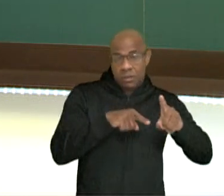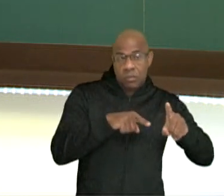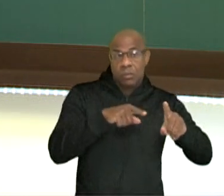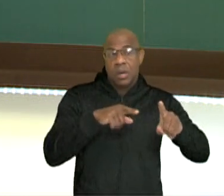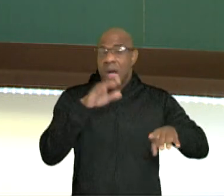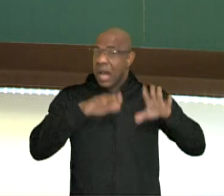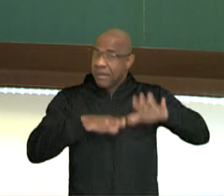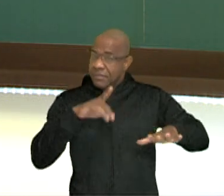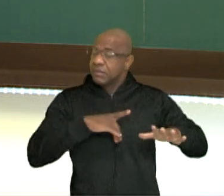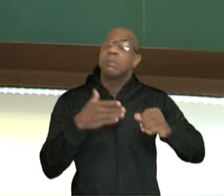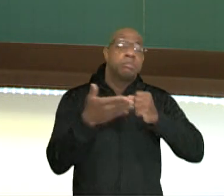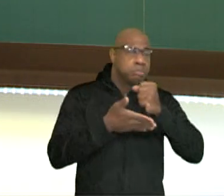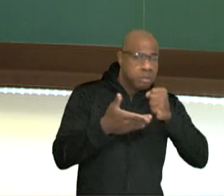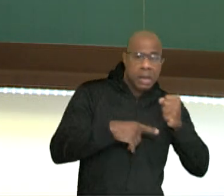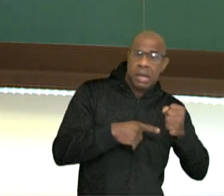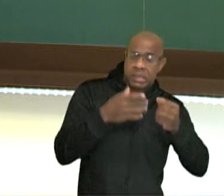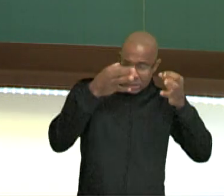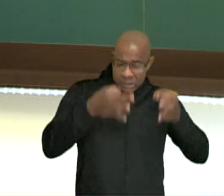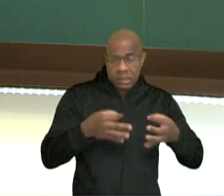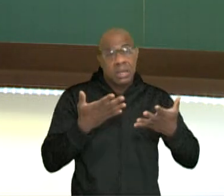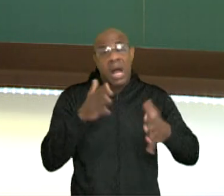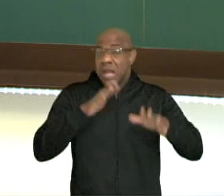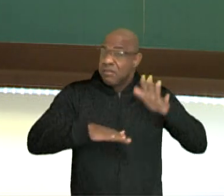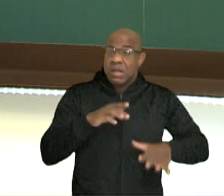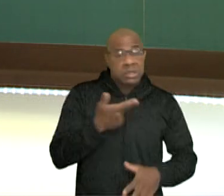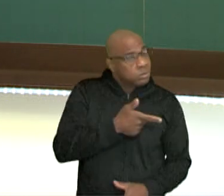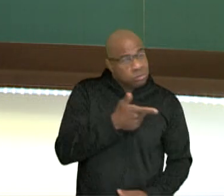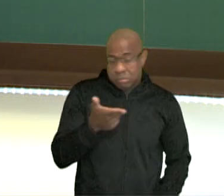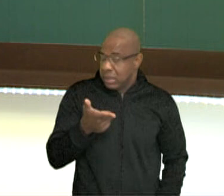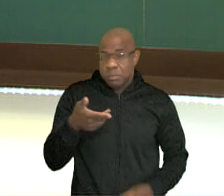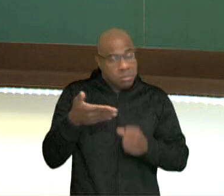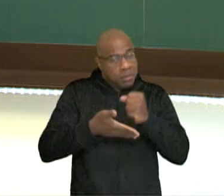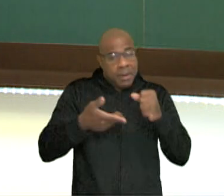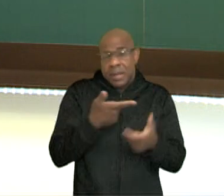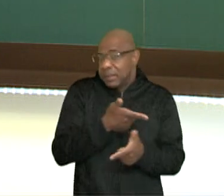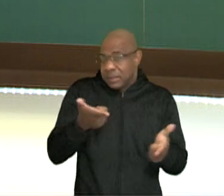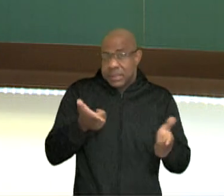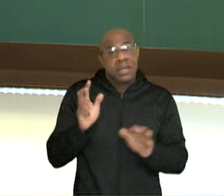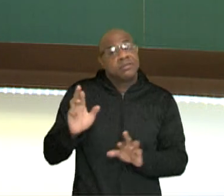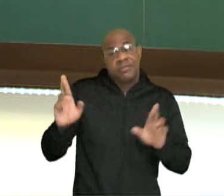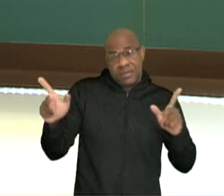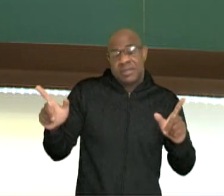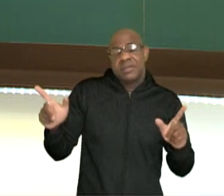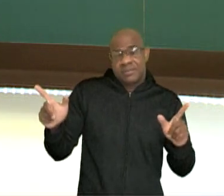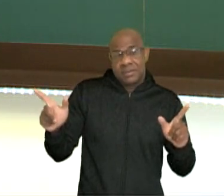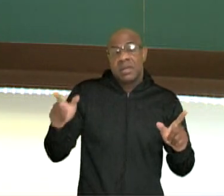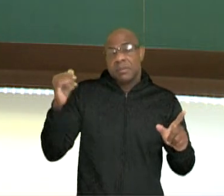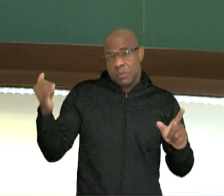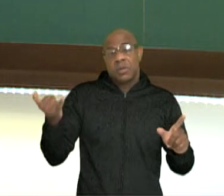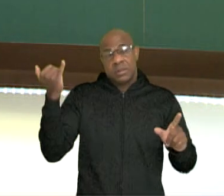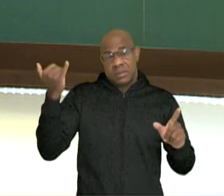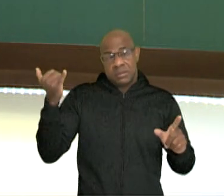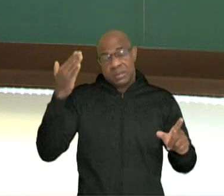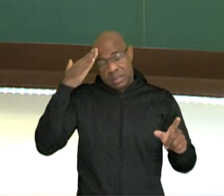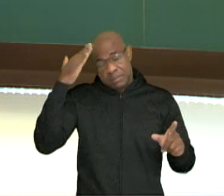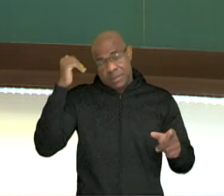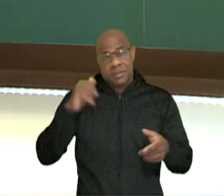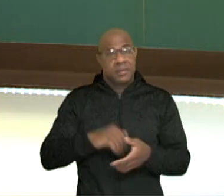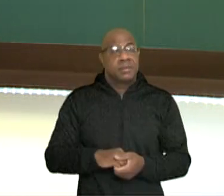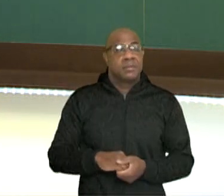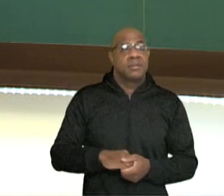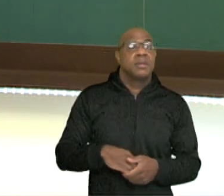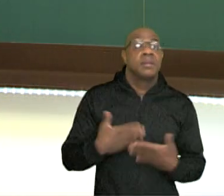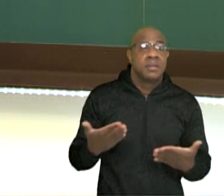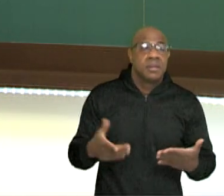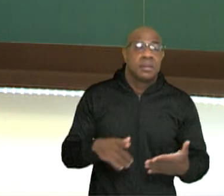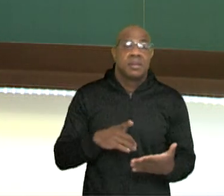ela é fundamentada, às vezes não, certo? Então, essa é uma grande diferença e é importante sabermos disso. Então, acaba